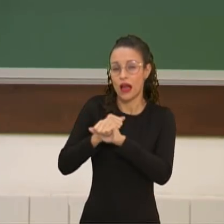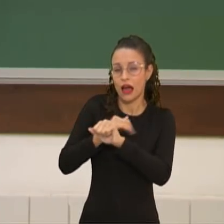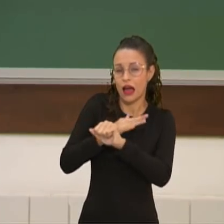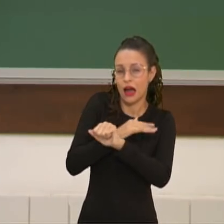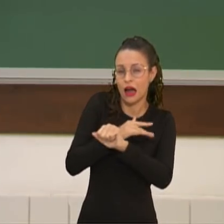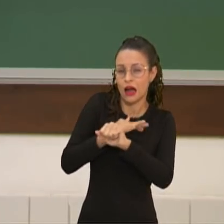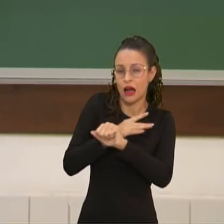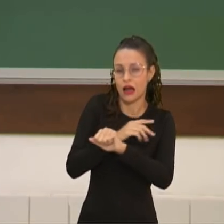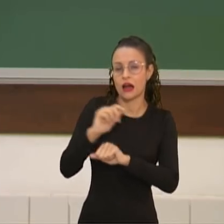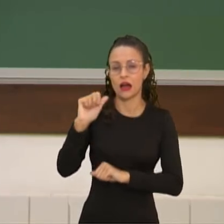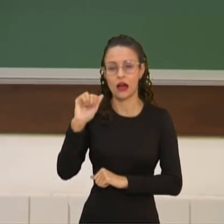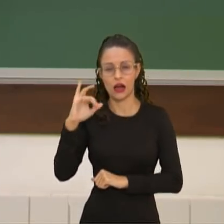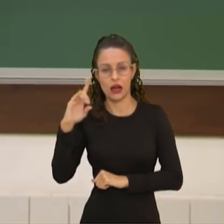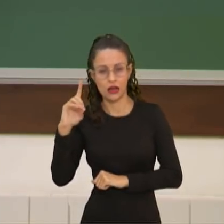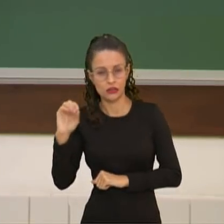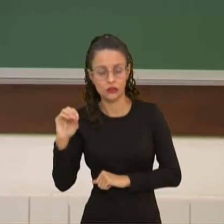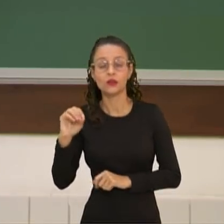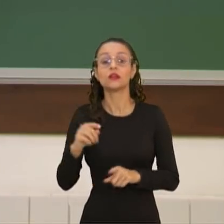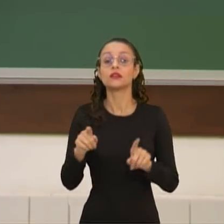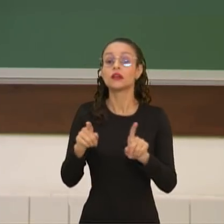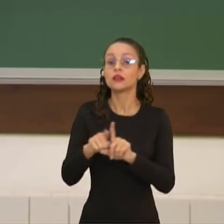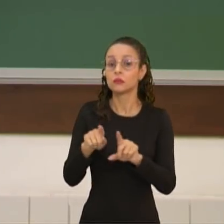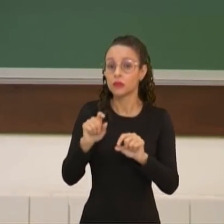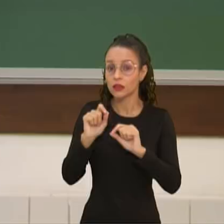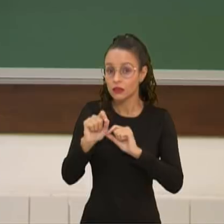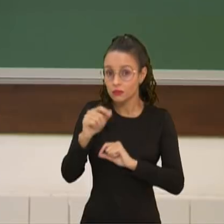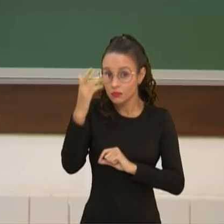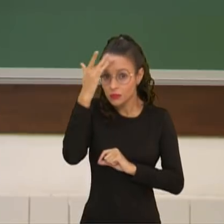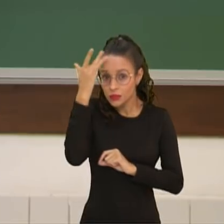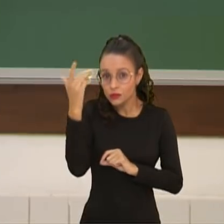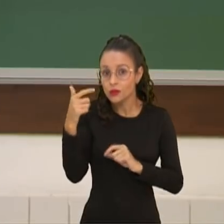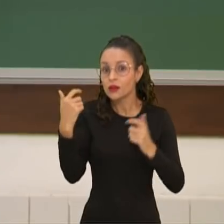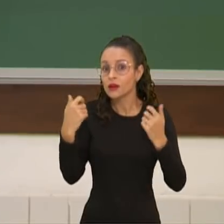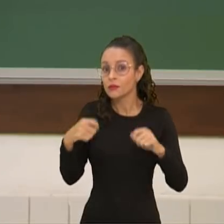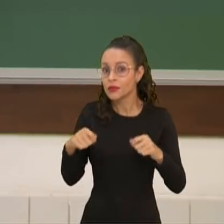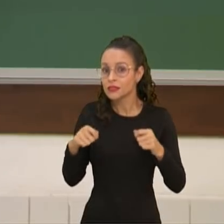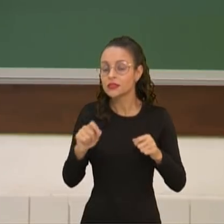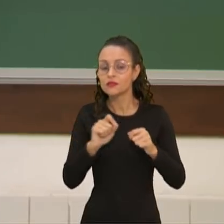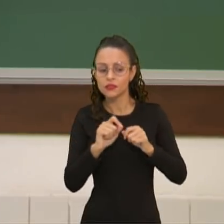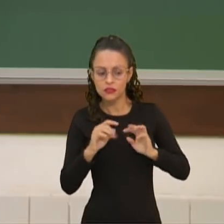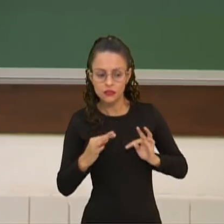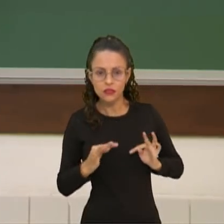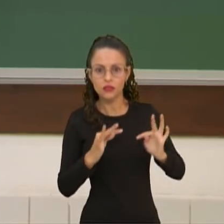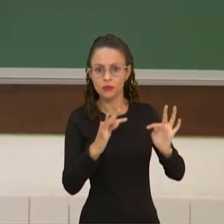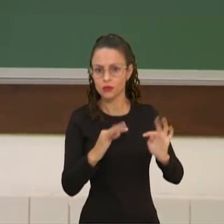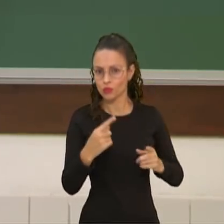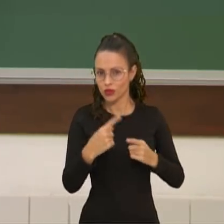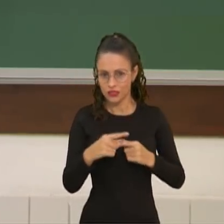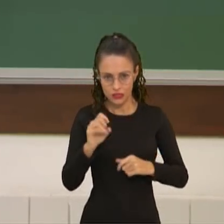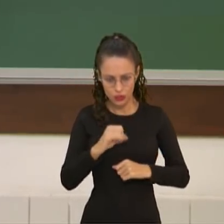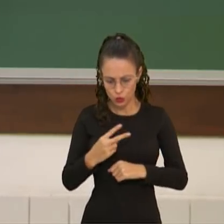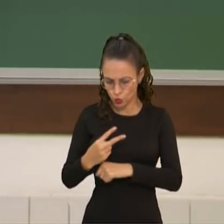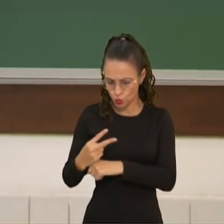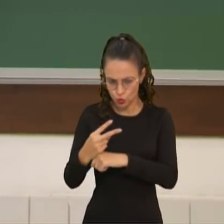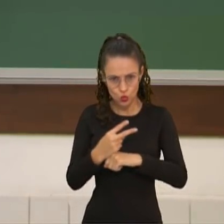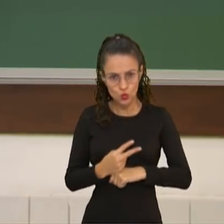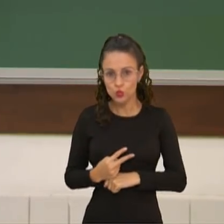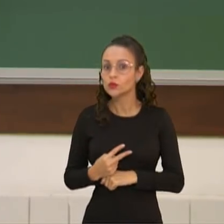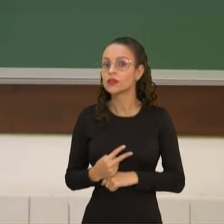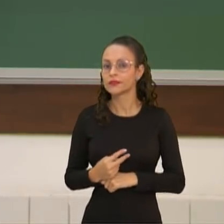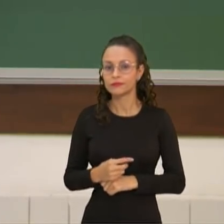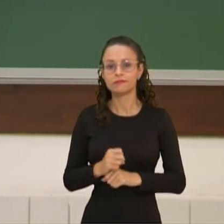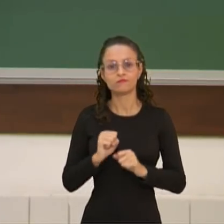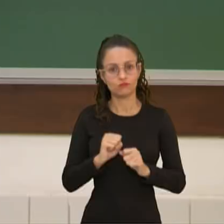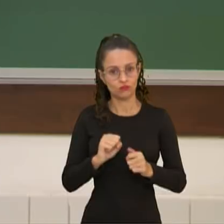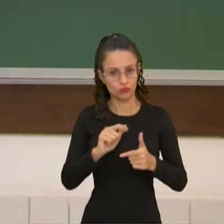Mas, mais do que isso, né? A pessoa precisa fazer um acompanhamento, porque se ela não cuidar, esse